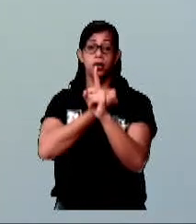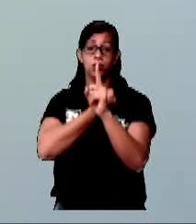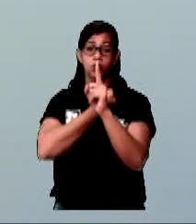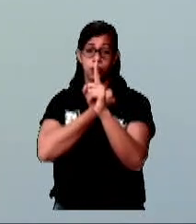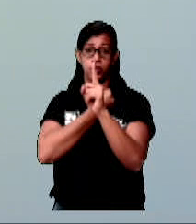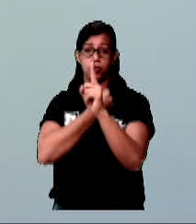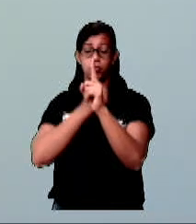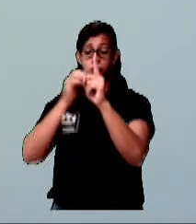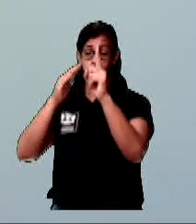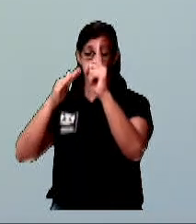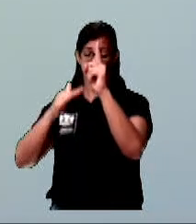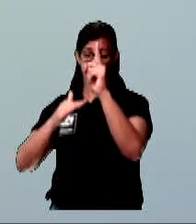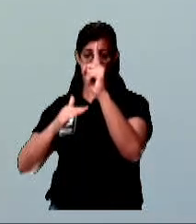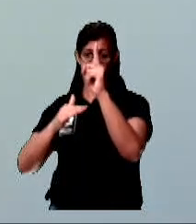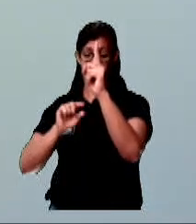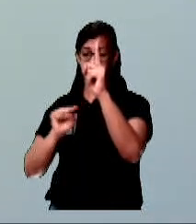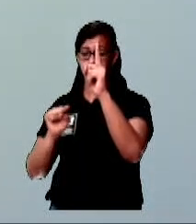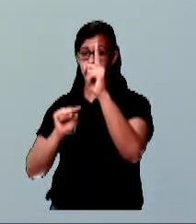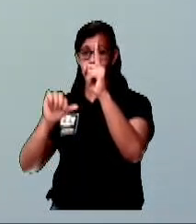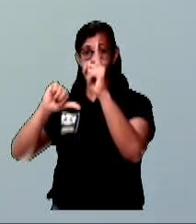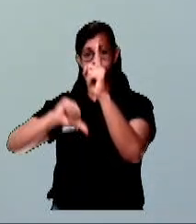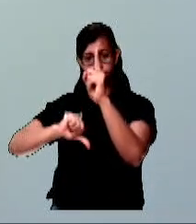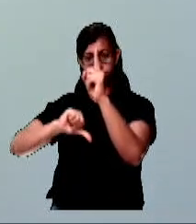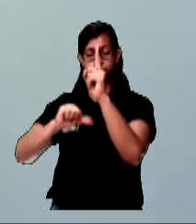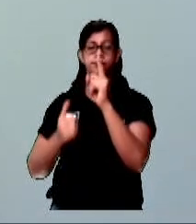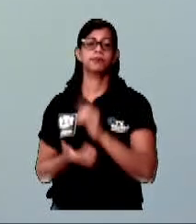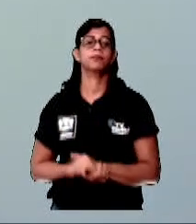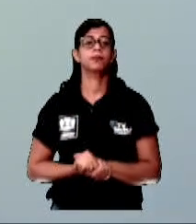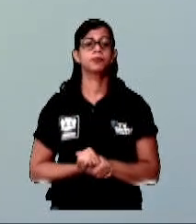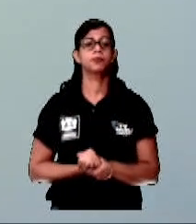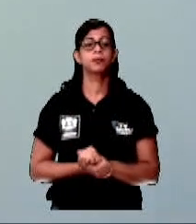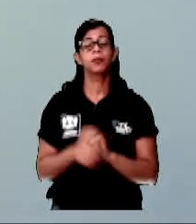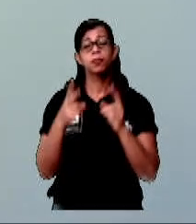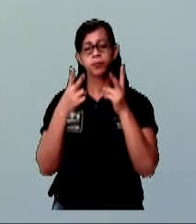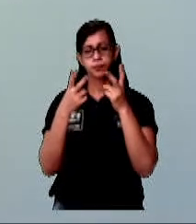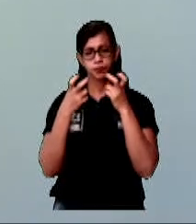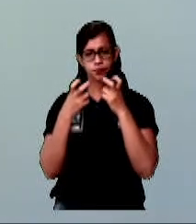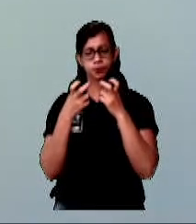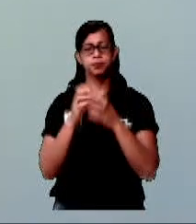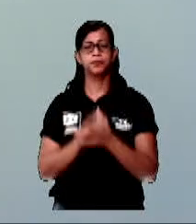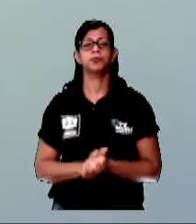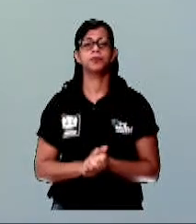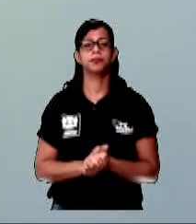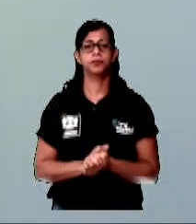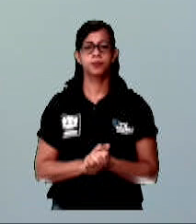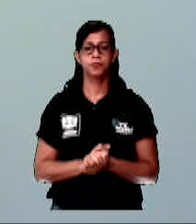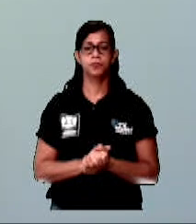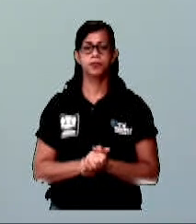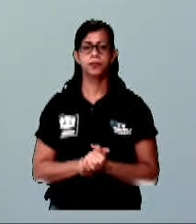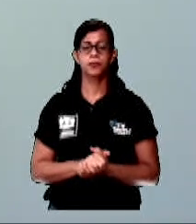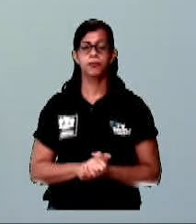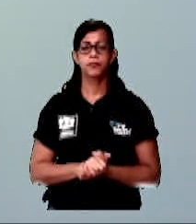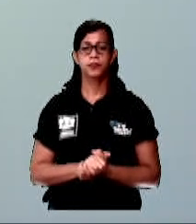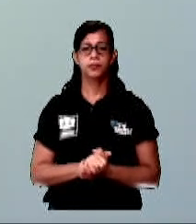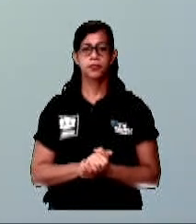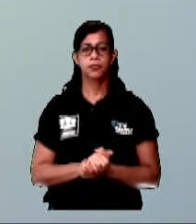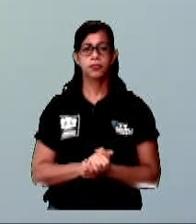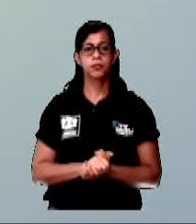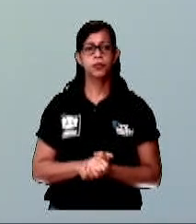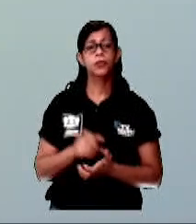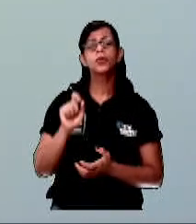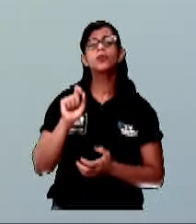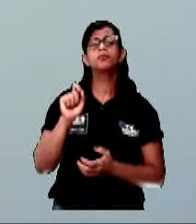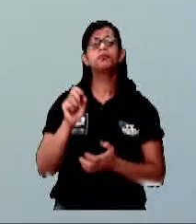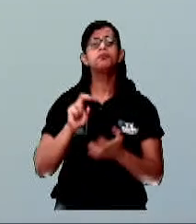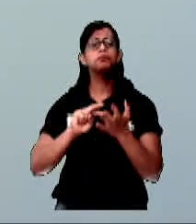ele vai ser negativo. Daí eu trouxe para a gente observar essa ideia do par ordenado. O que é par